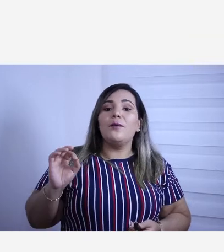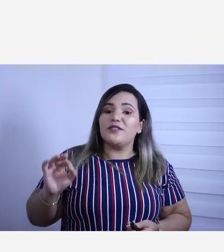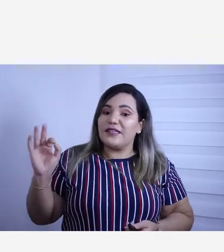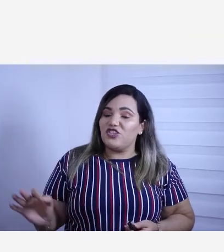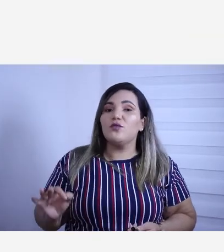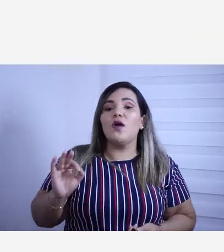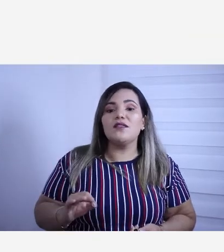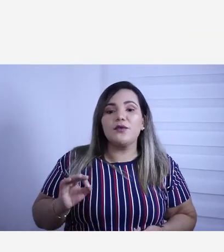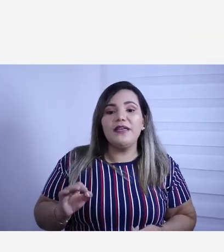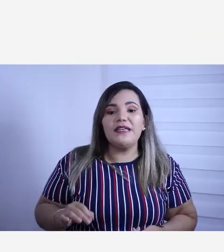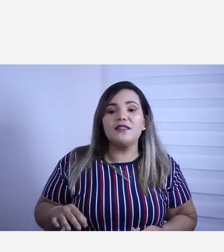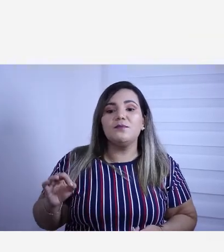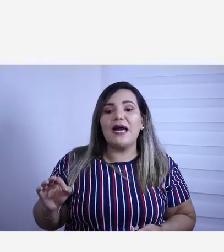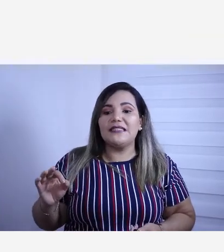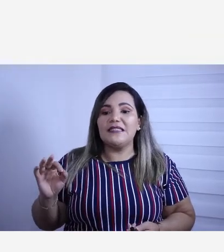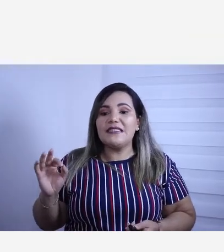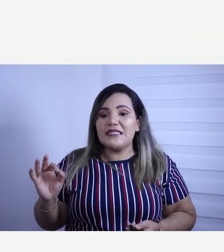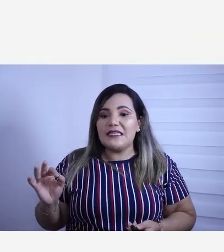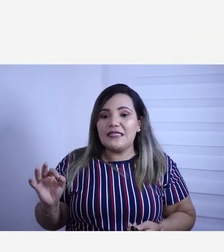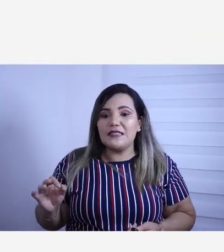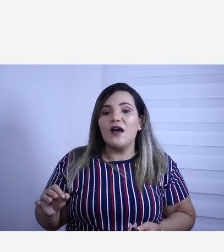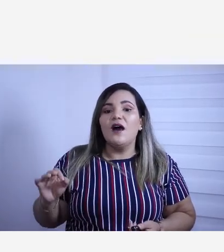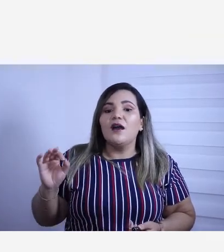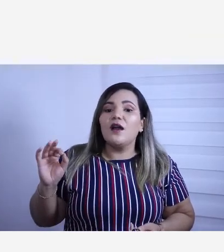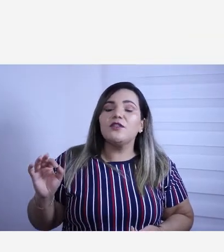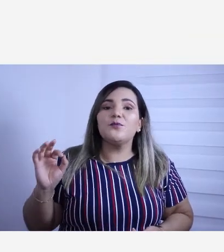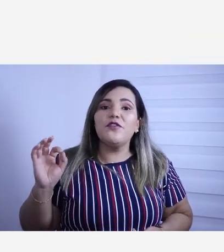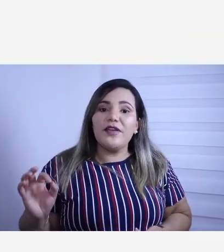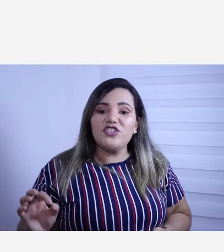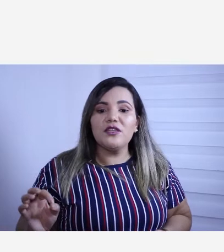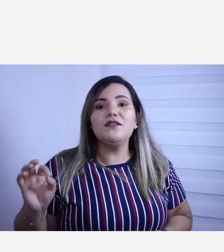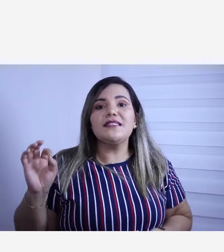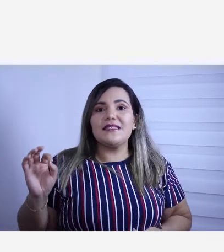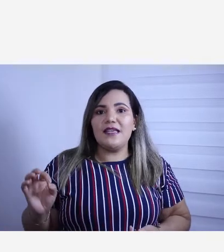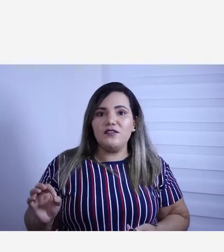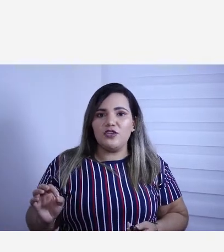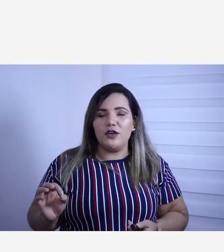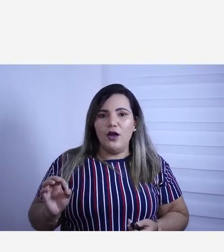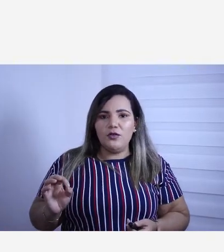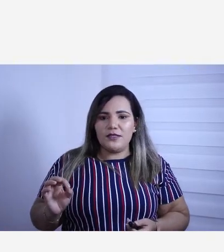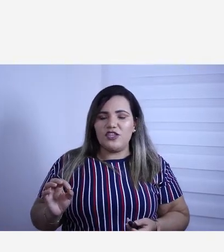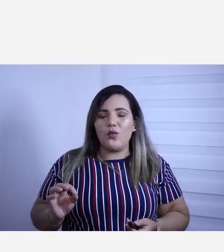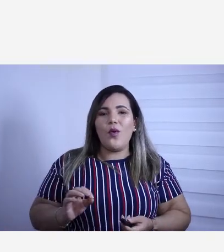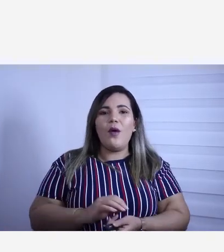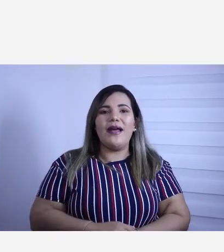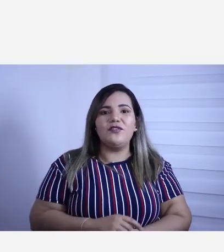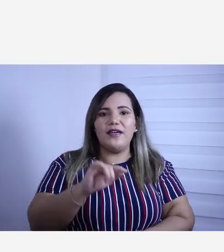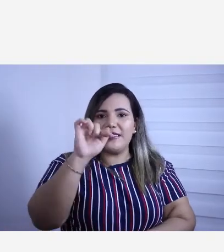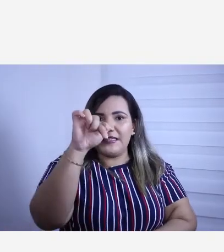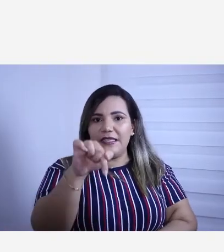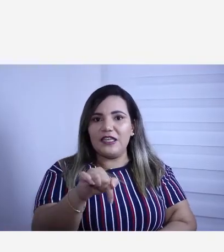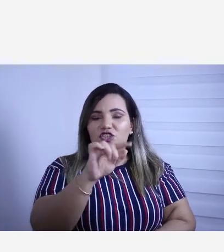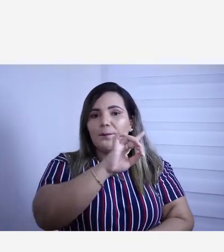uol representation was created by the sims como de prevenção center ou seja